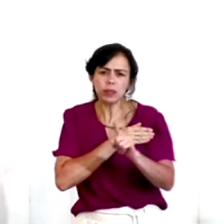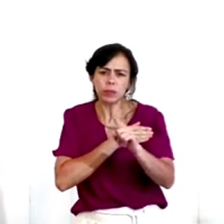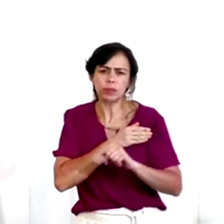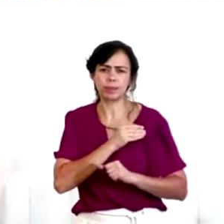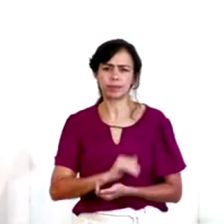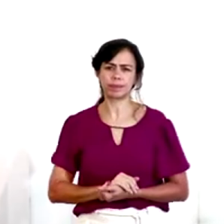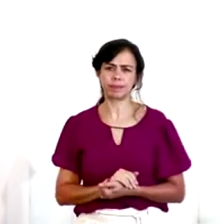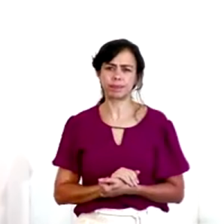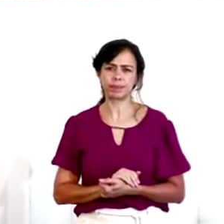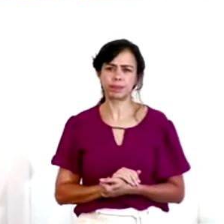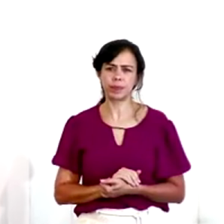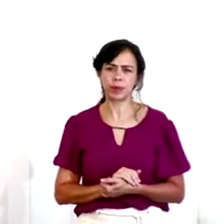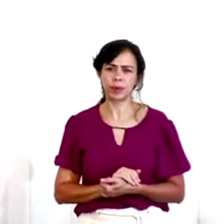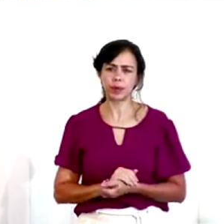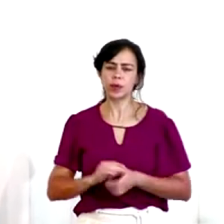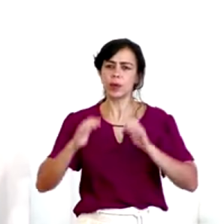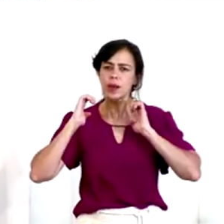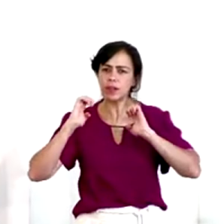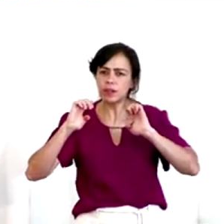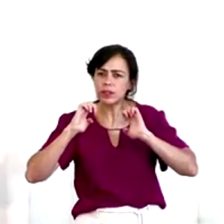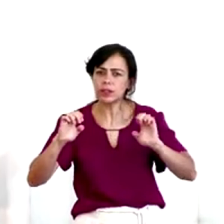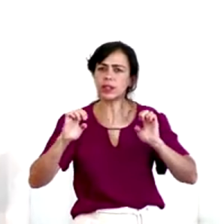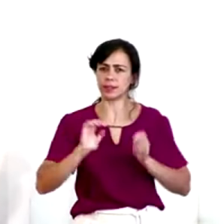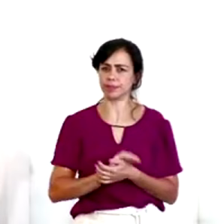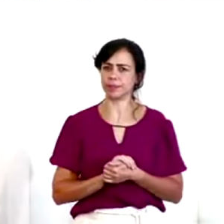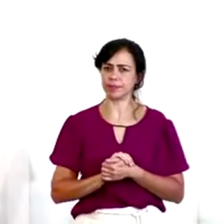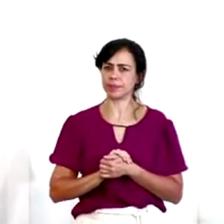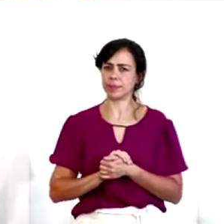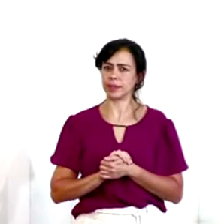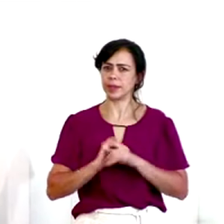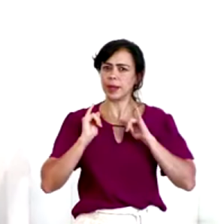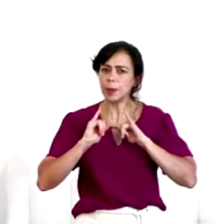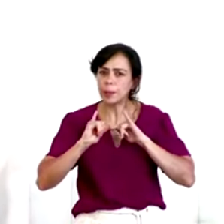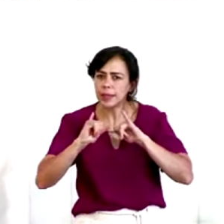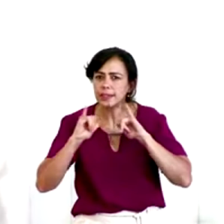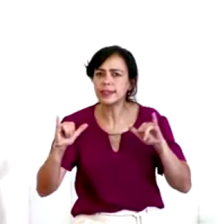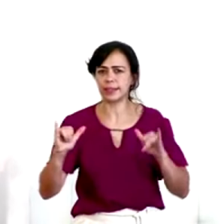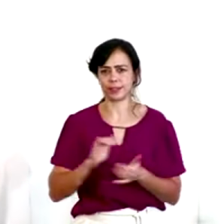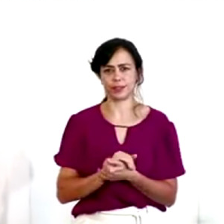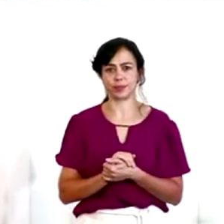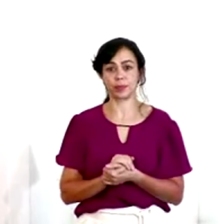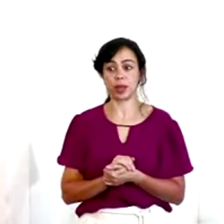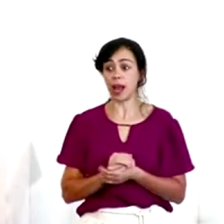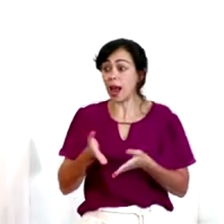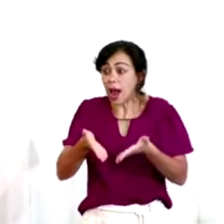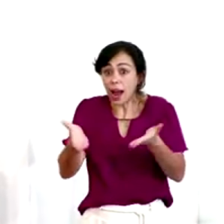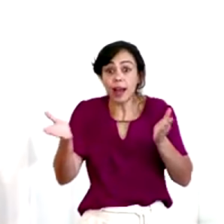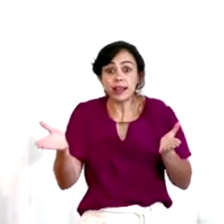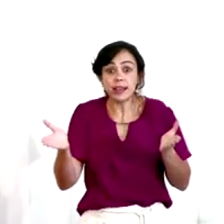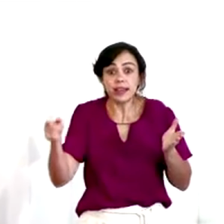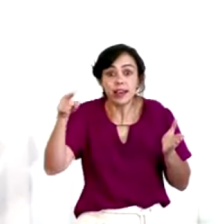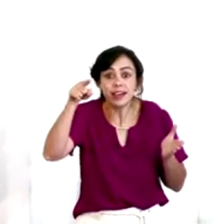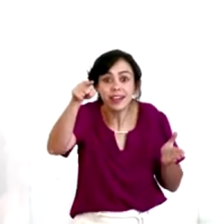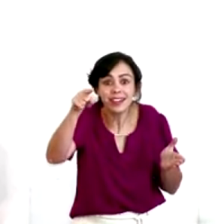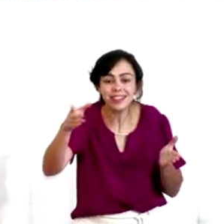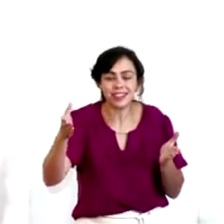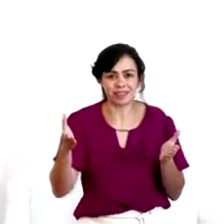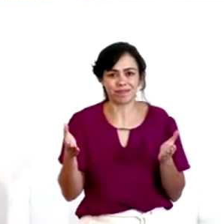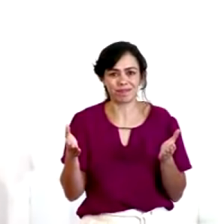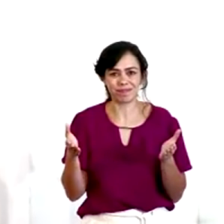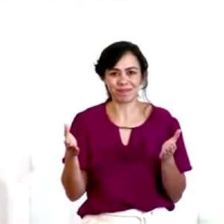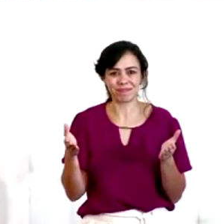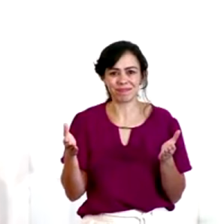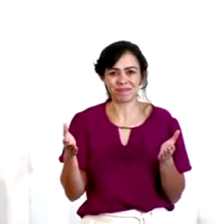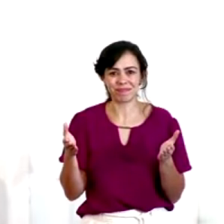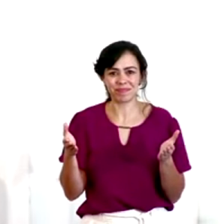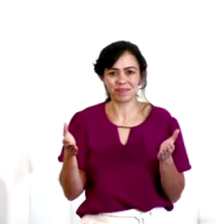Talvez muitos de vocês que estão aqui, ou aqueles que estão em casa, acompanhando ou acompanharão a esta